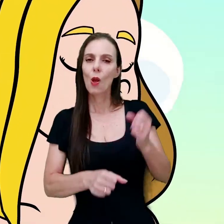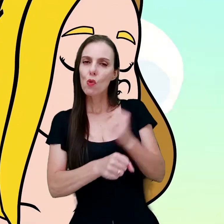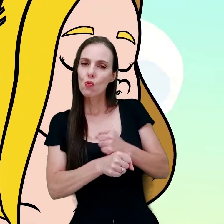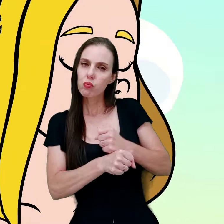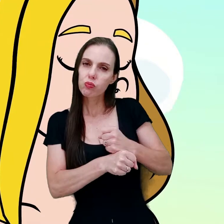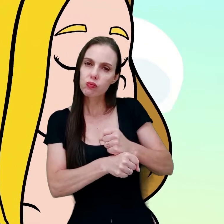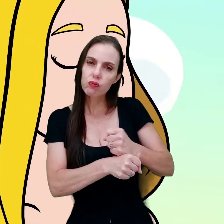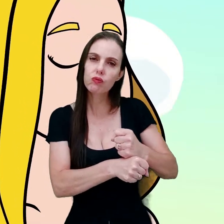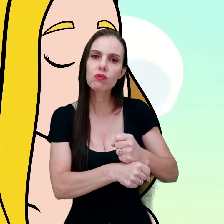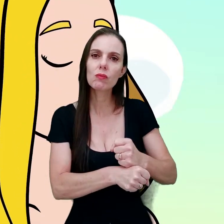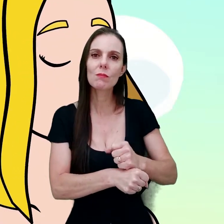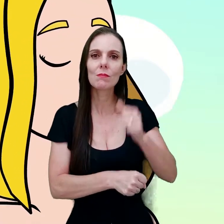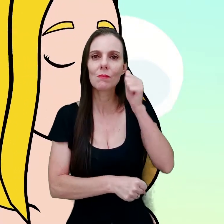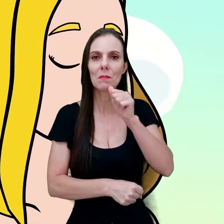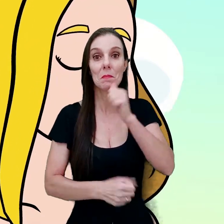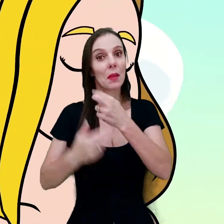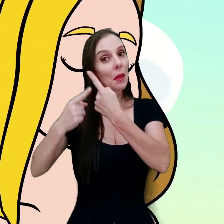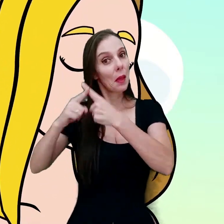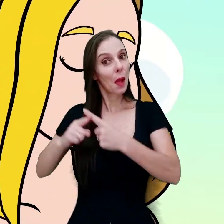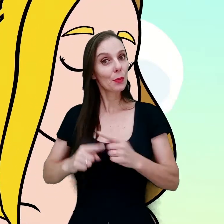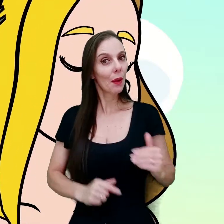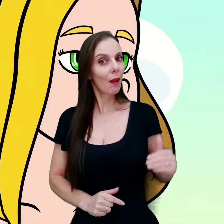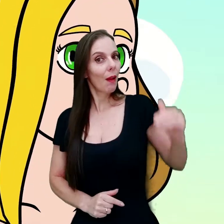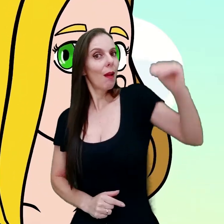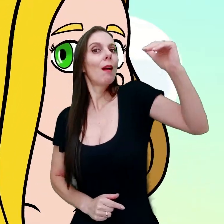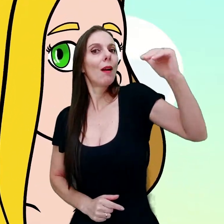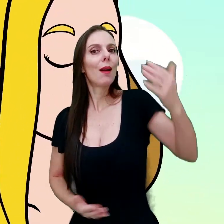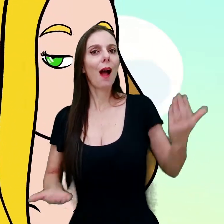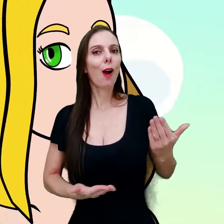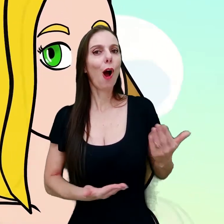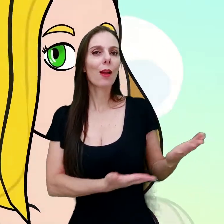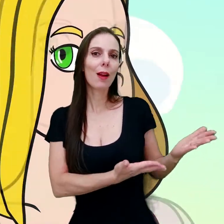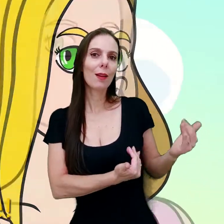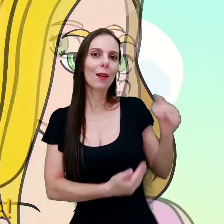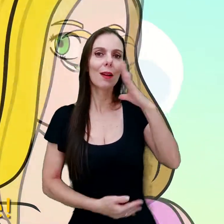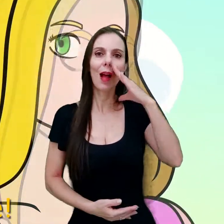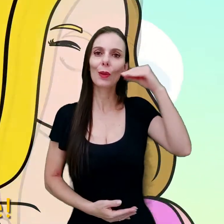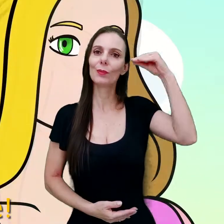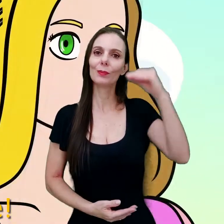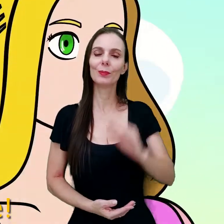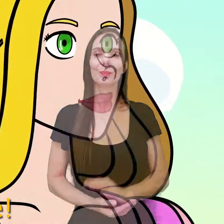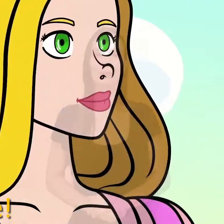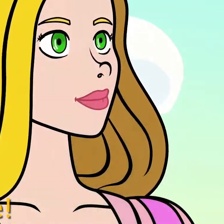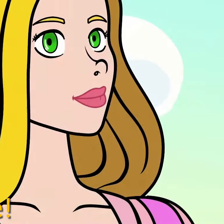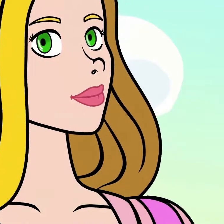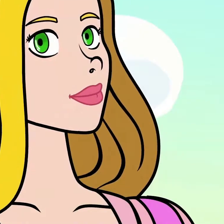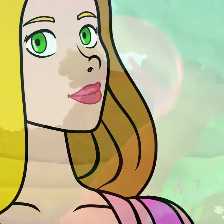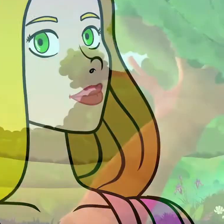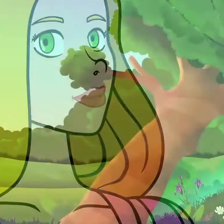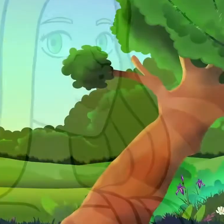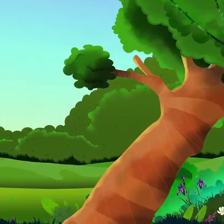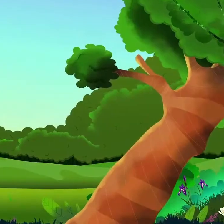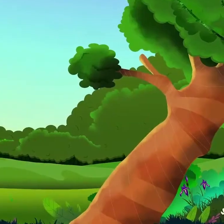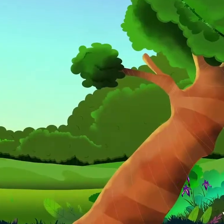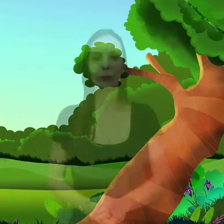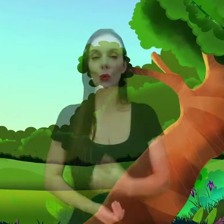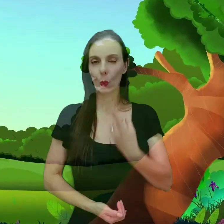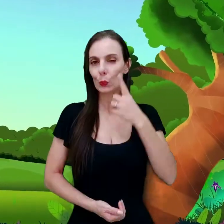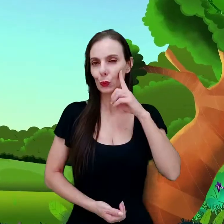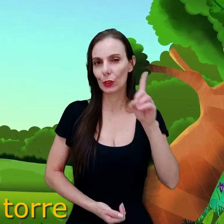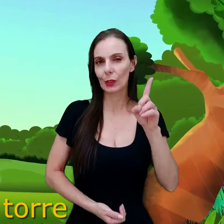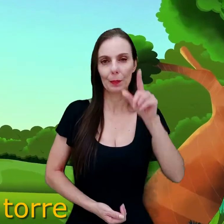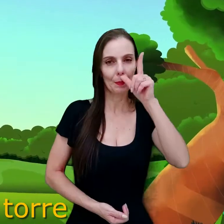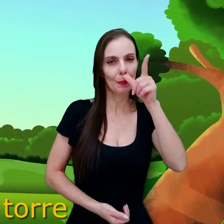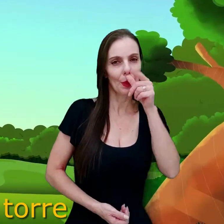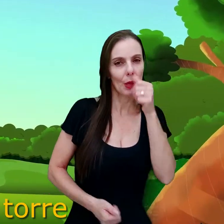Os anos se passaram, Rapunzel cresceu. E agora ela era uma adolescente. Um